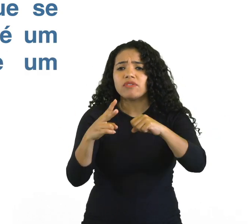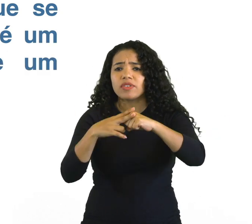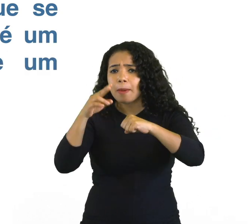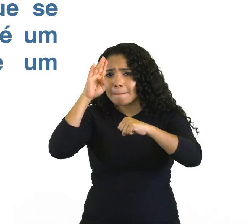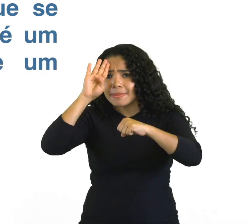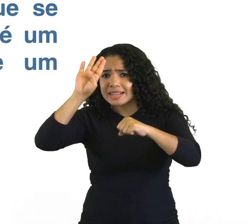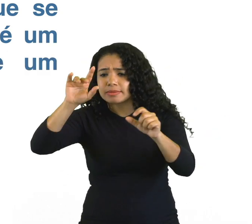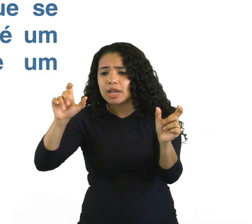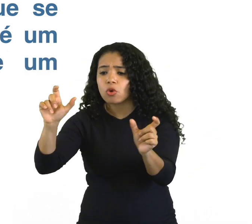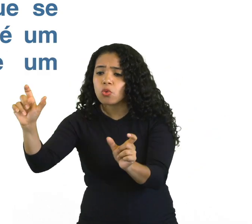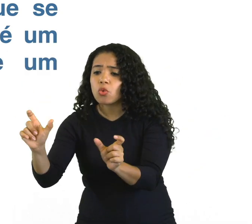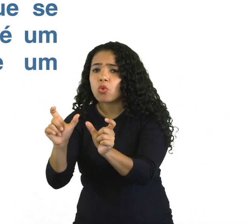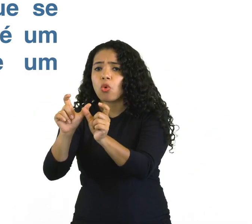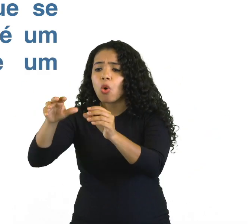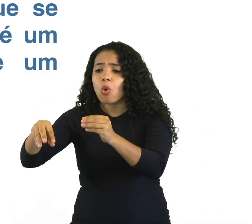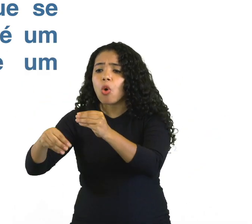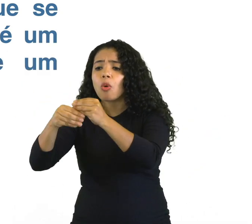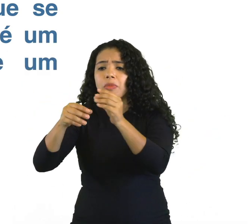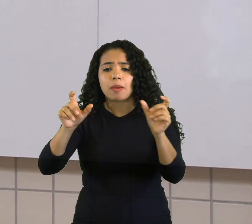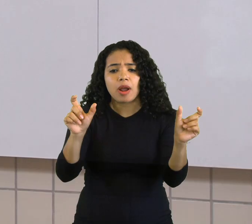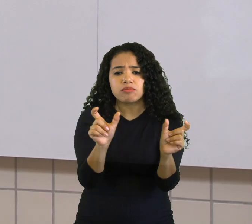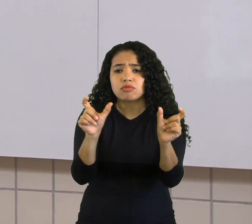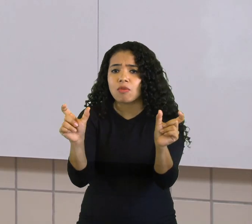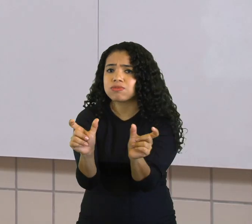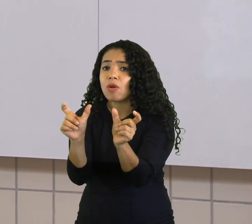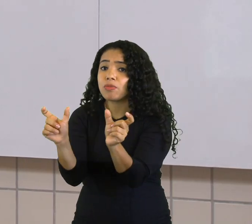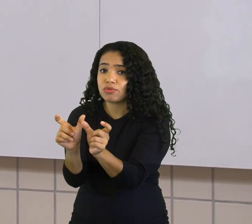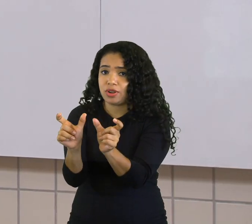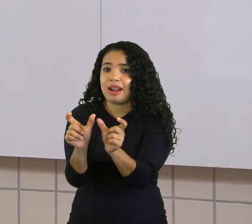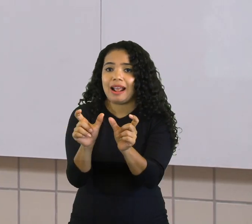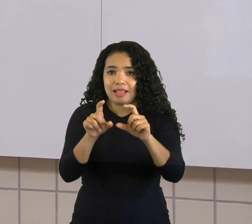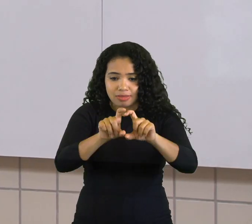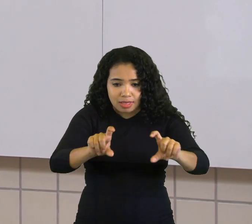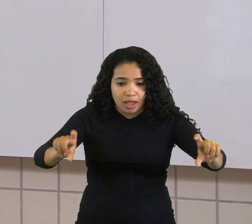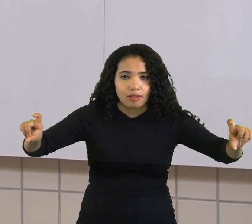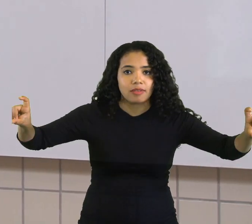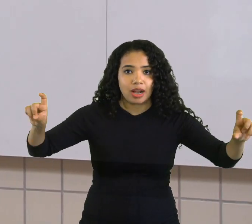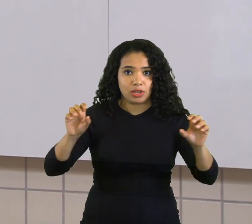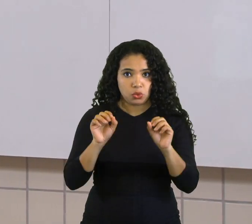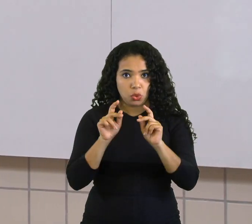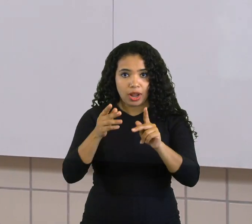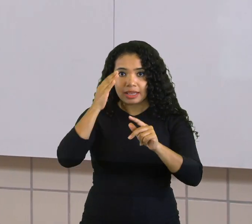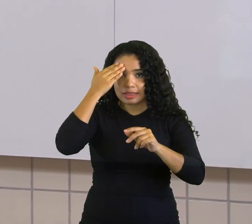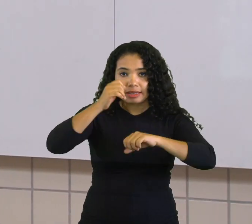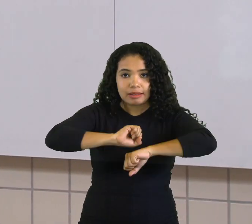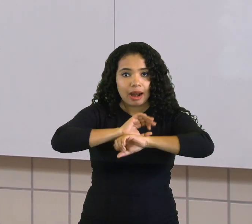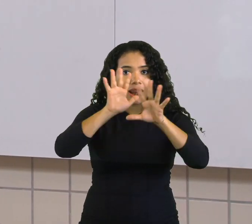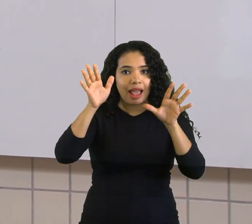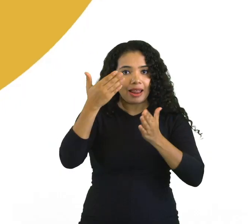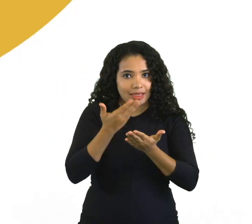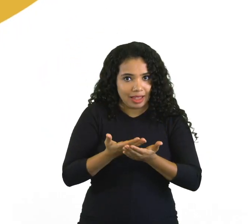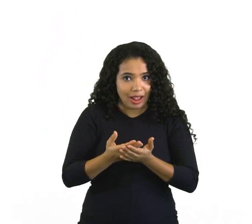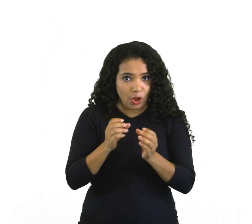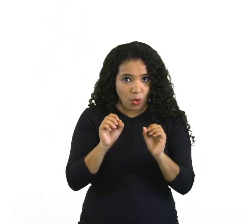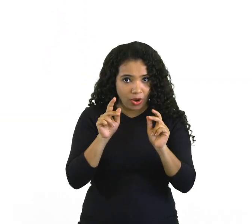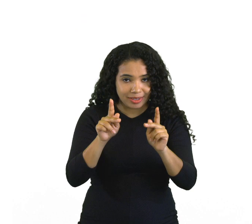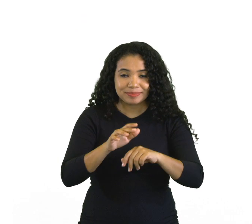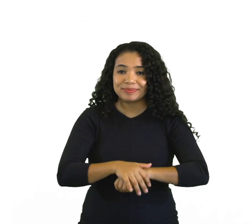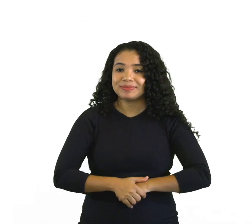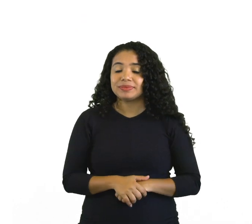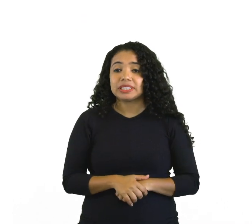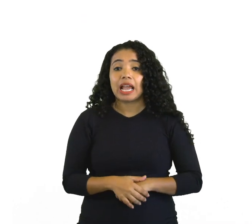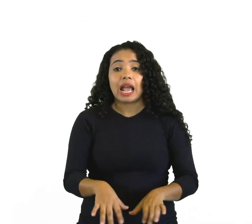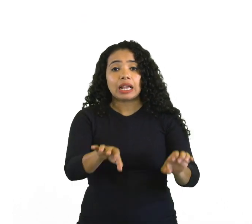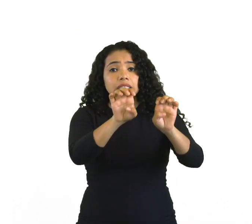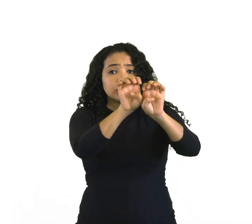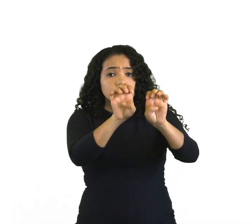é o complemento em uma frase, ok? Mas a gente vai entender isso nessa aula, ok, guys? A